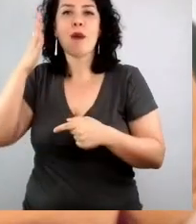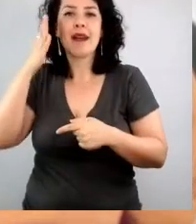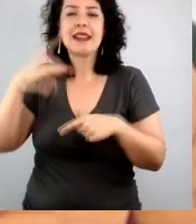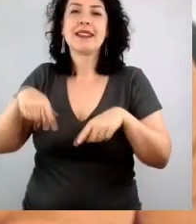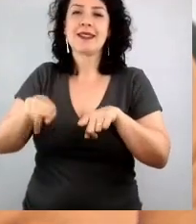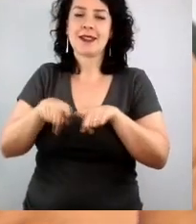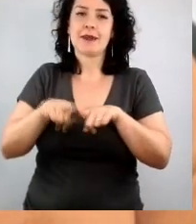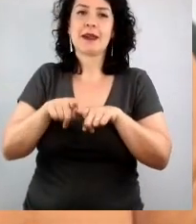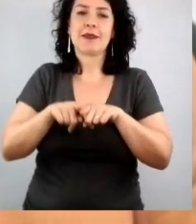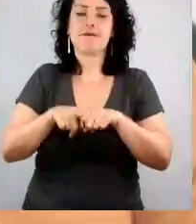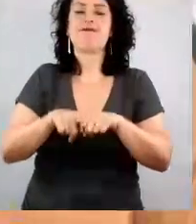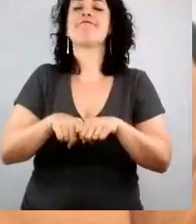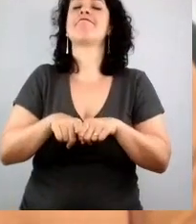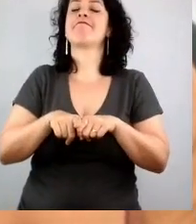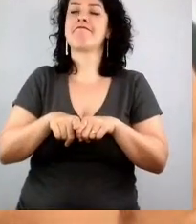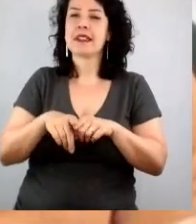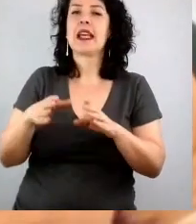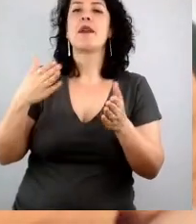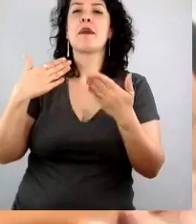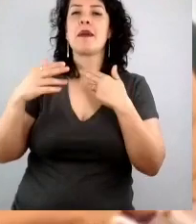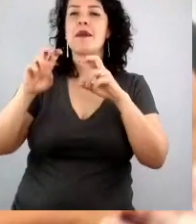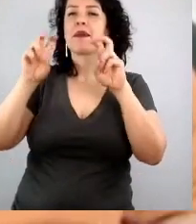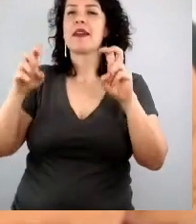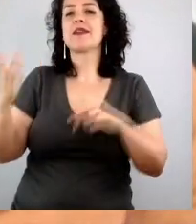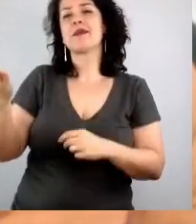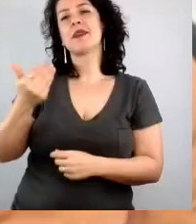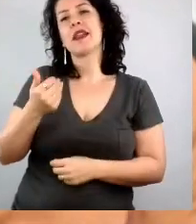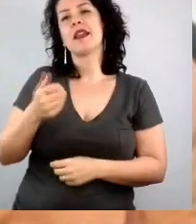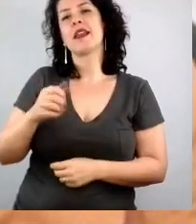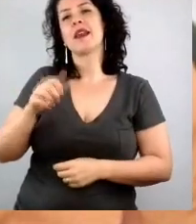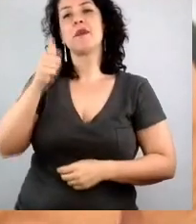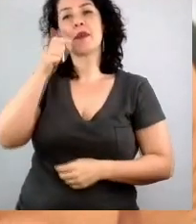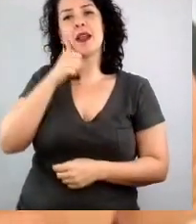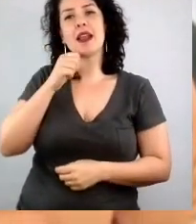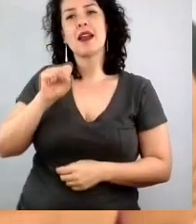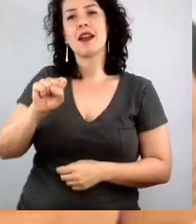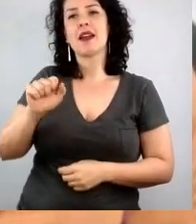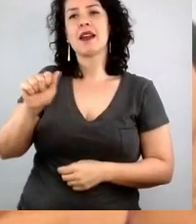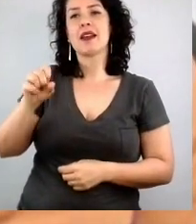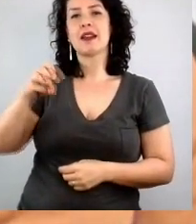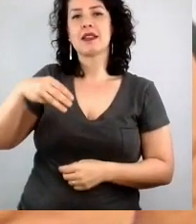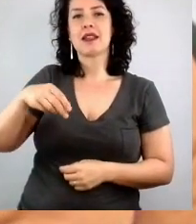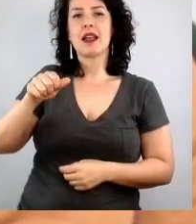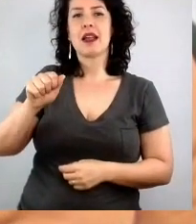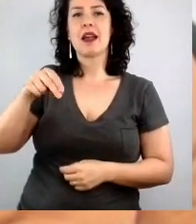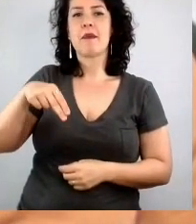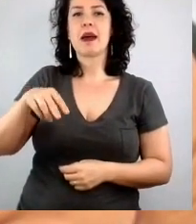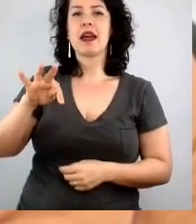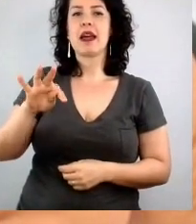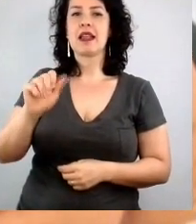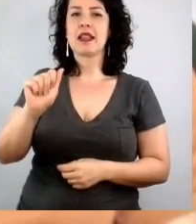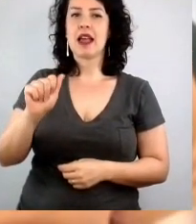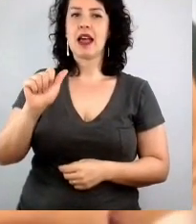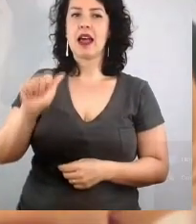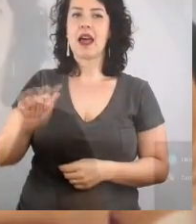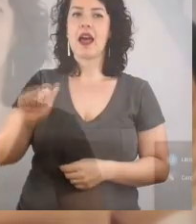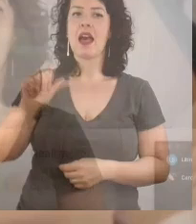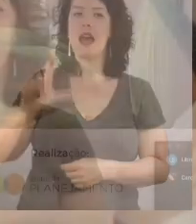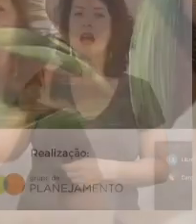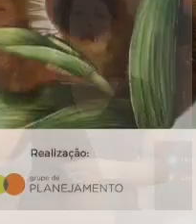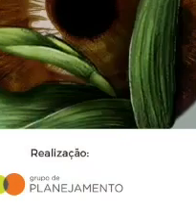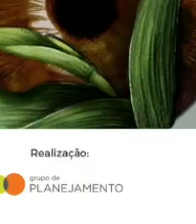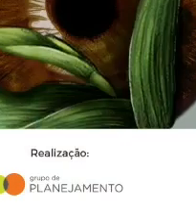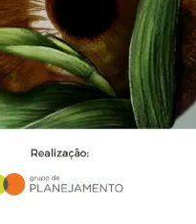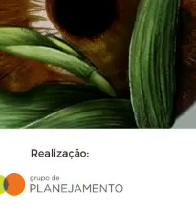queridíssima da Samantha Almeida, head do Twitter Next. Enfim, é com você, Samantha.